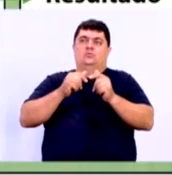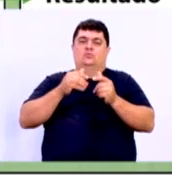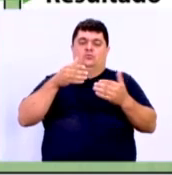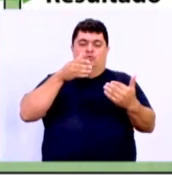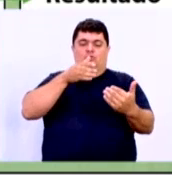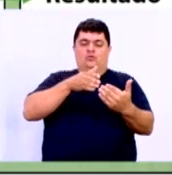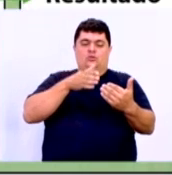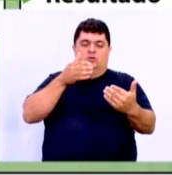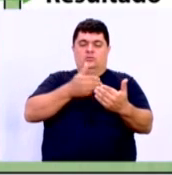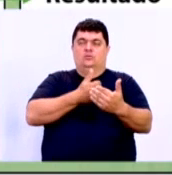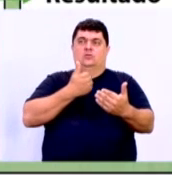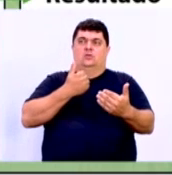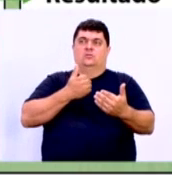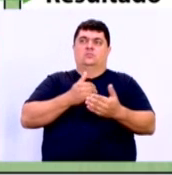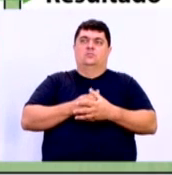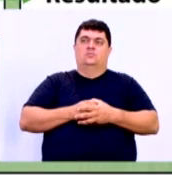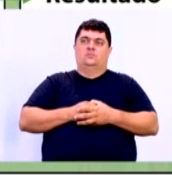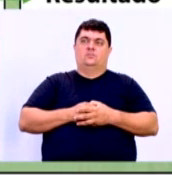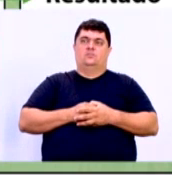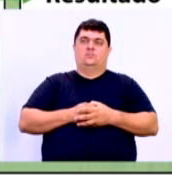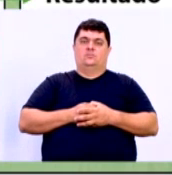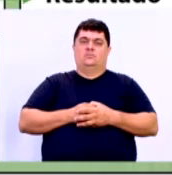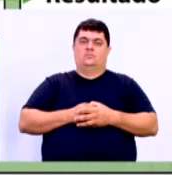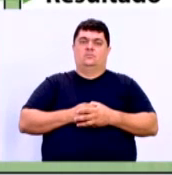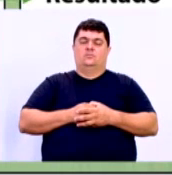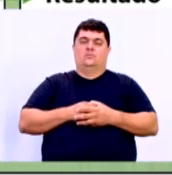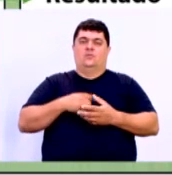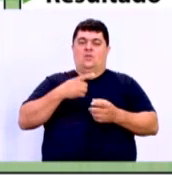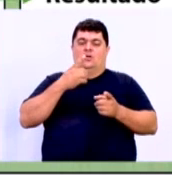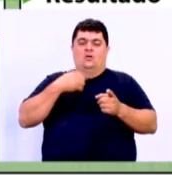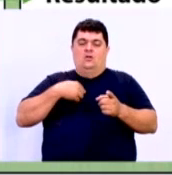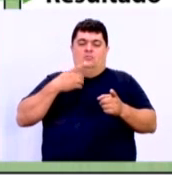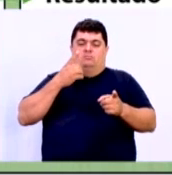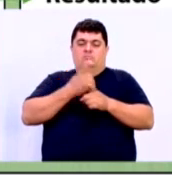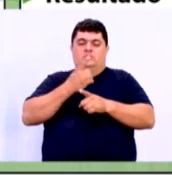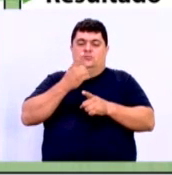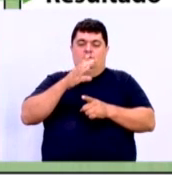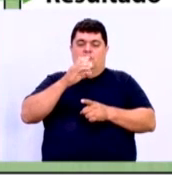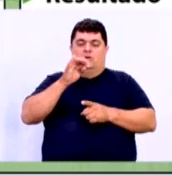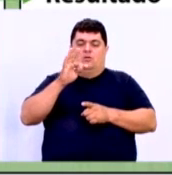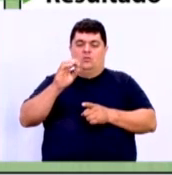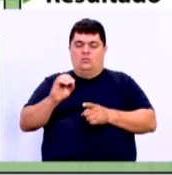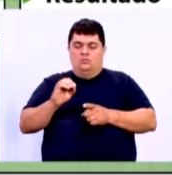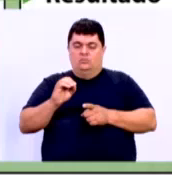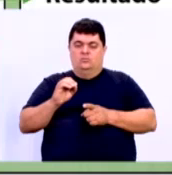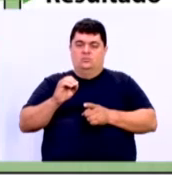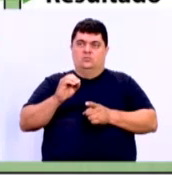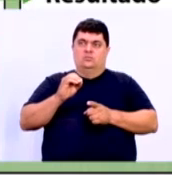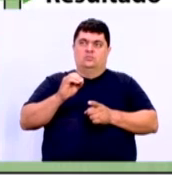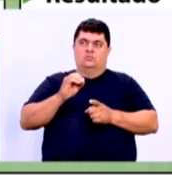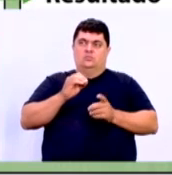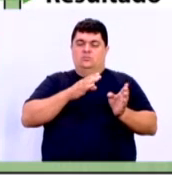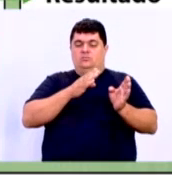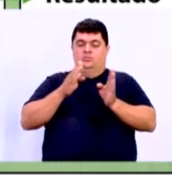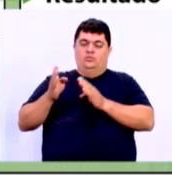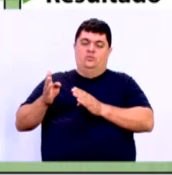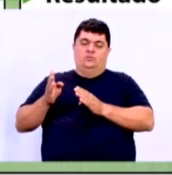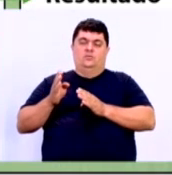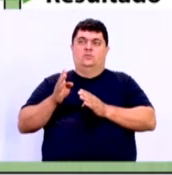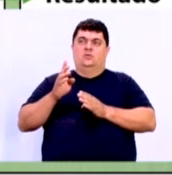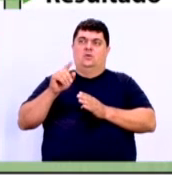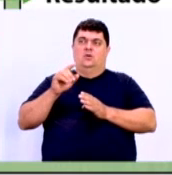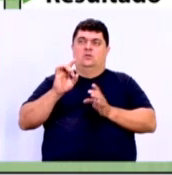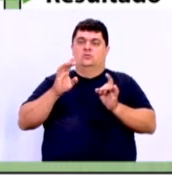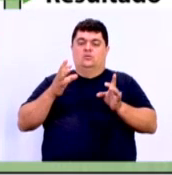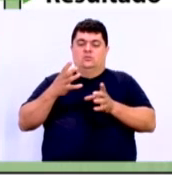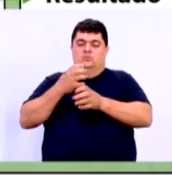indiretos. Beleza, professor, já entendi. Então quer dizer que para mim identificar o custo de produção do período, é só